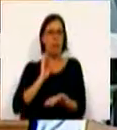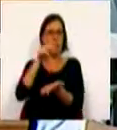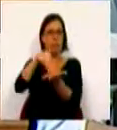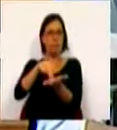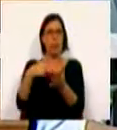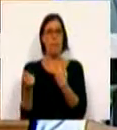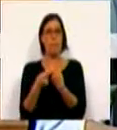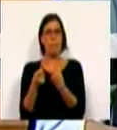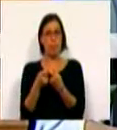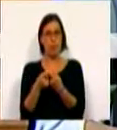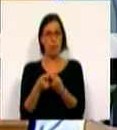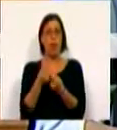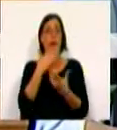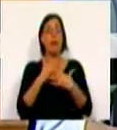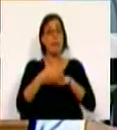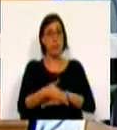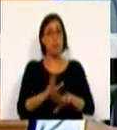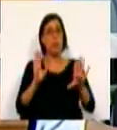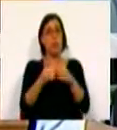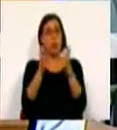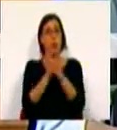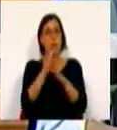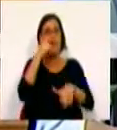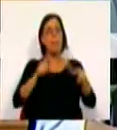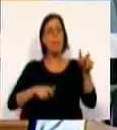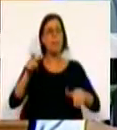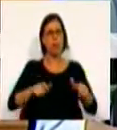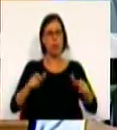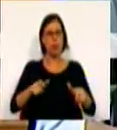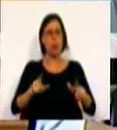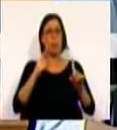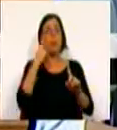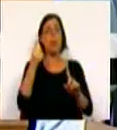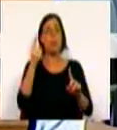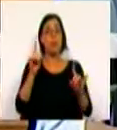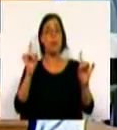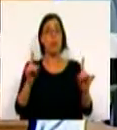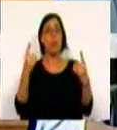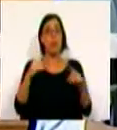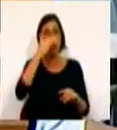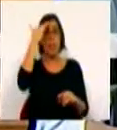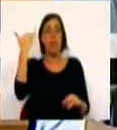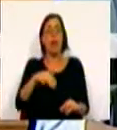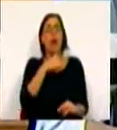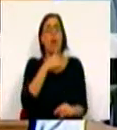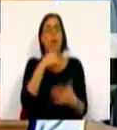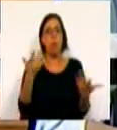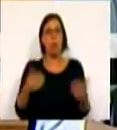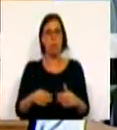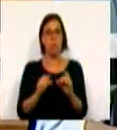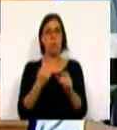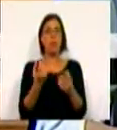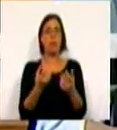sua proximidade e acessibilidade para todos os cidadãos, mas em especial para aqueles que têm mais dificuldade em usar